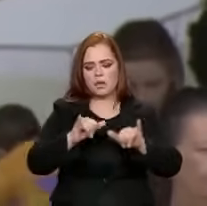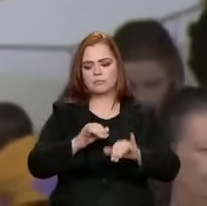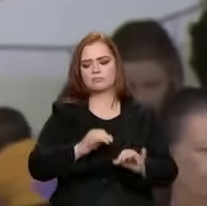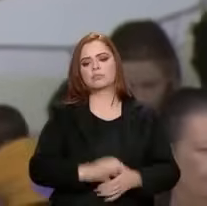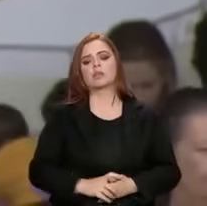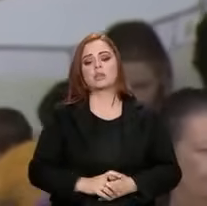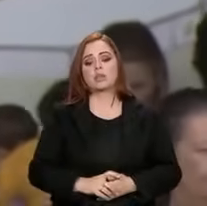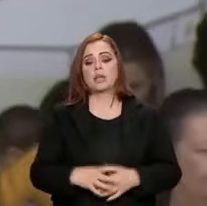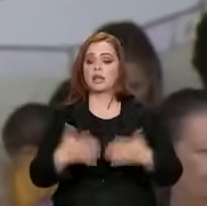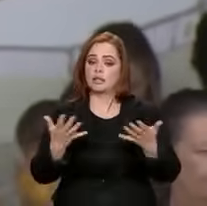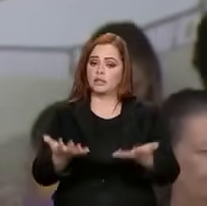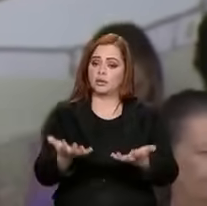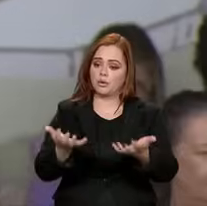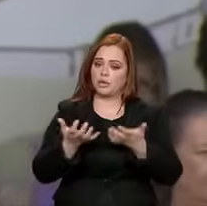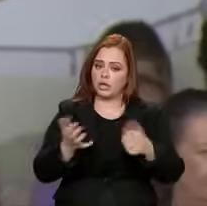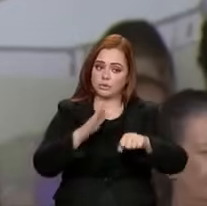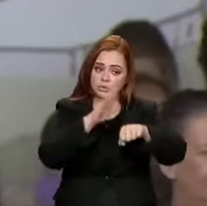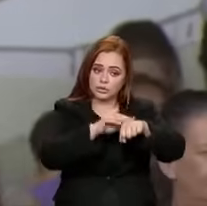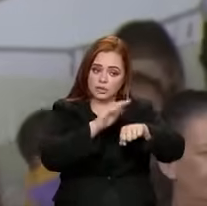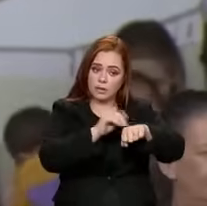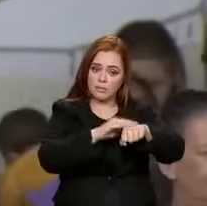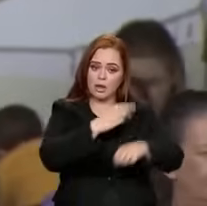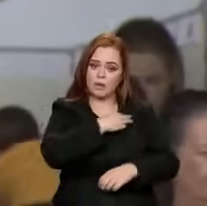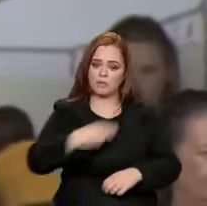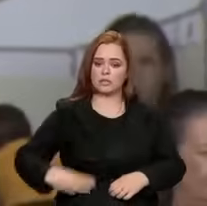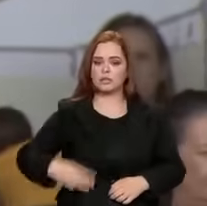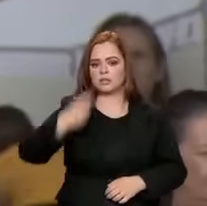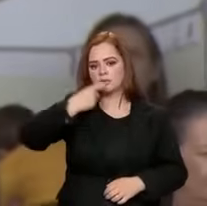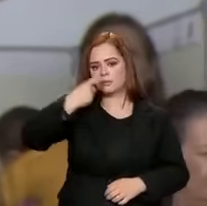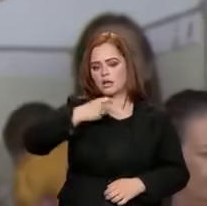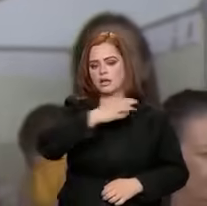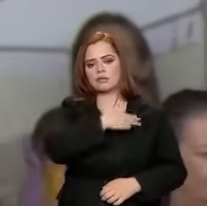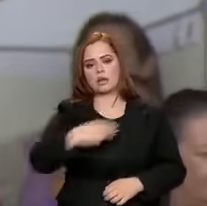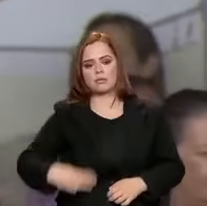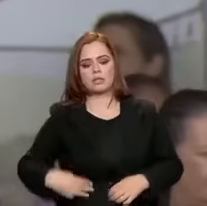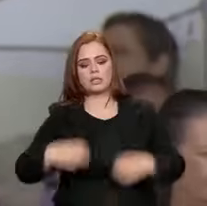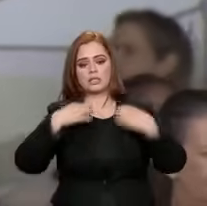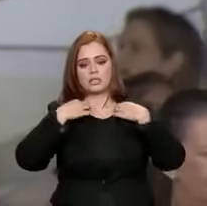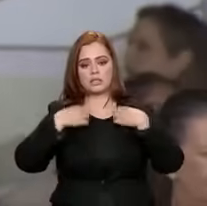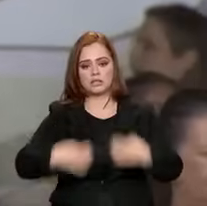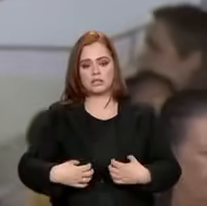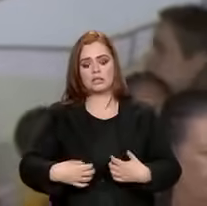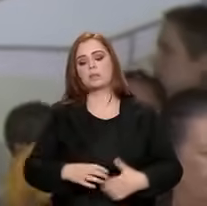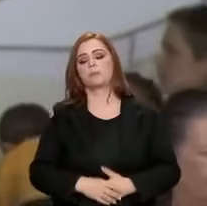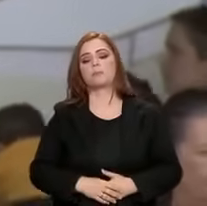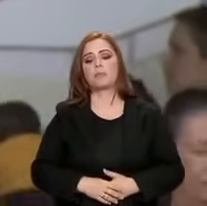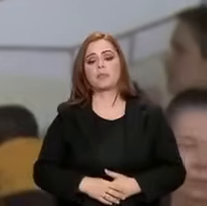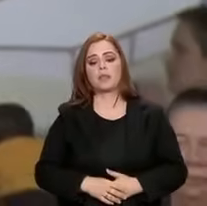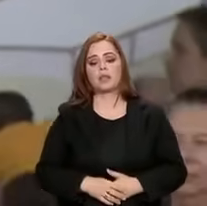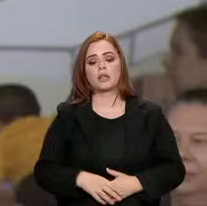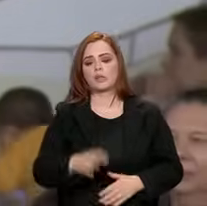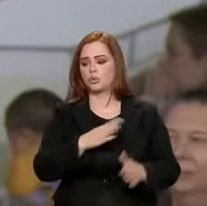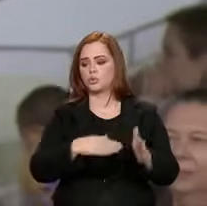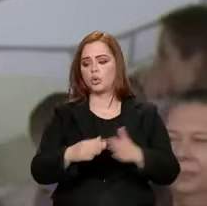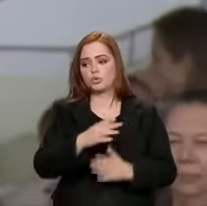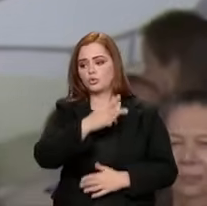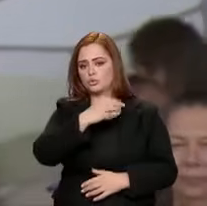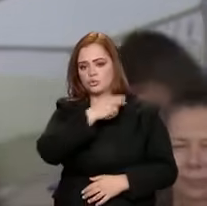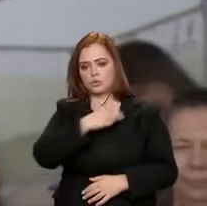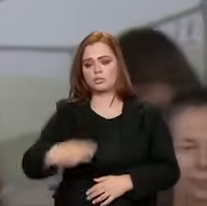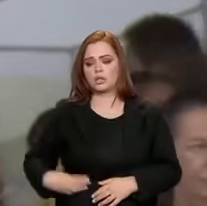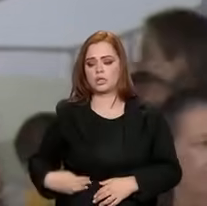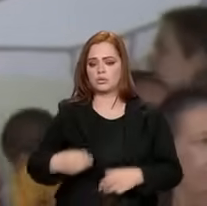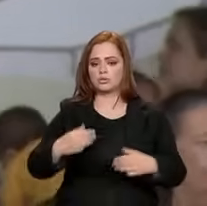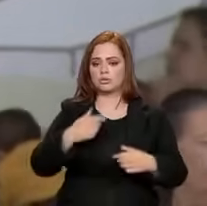ministros Então eu queria chamar aqui o ministro Paulo Teixeira a ministra Cida tá em nome dos ministros do governo